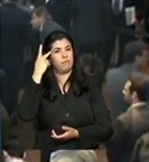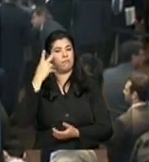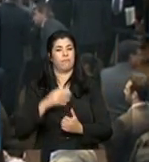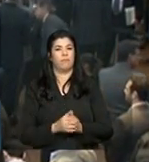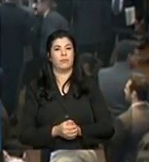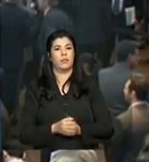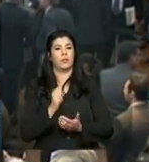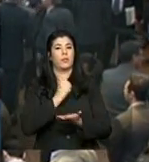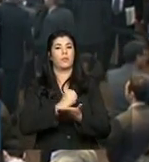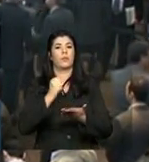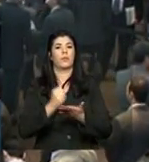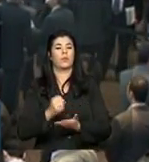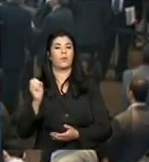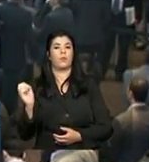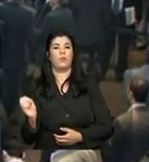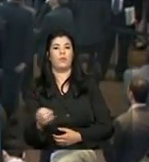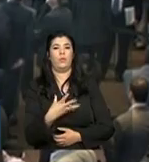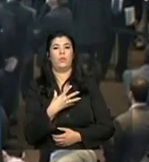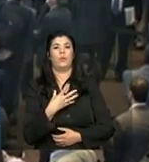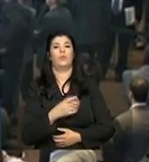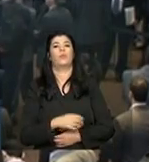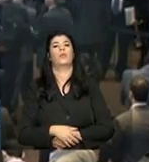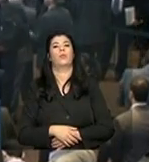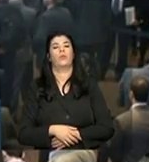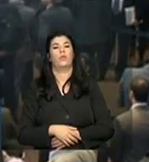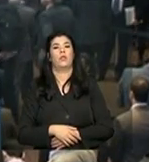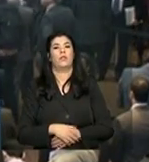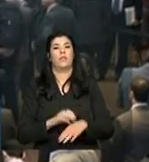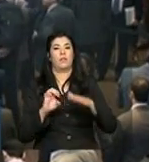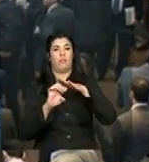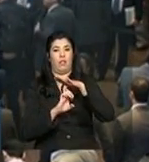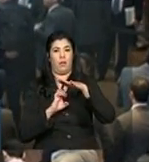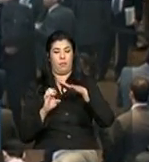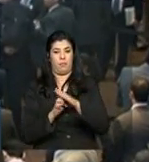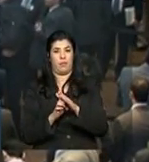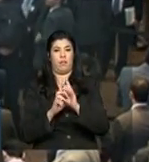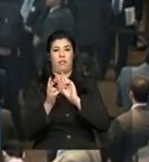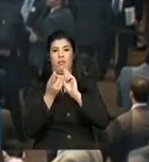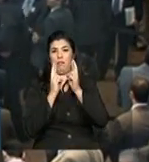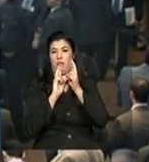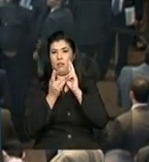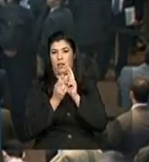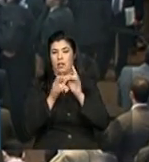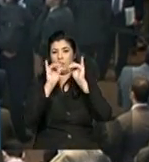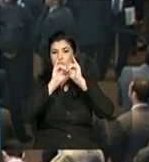para a contratação de novas linhas de transmissão em 8 estados do país.